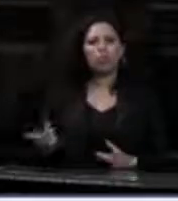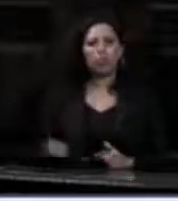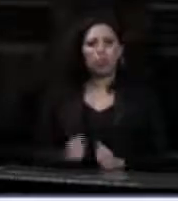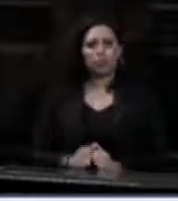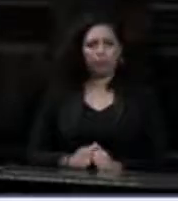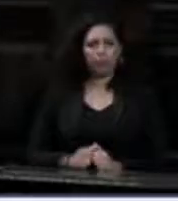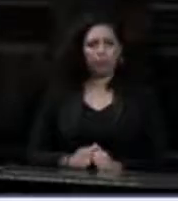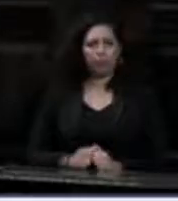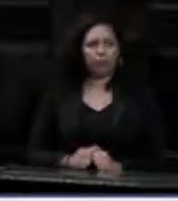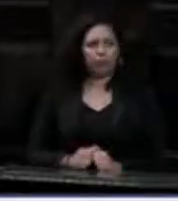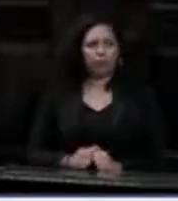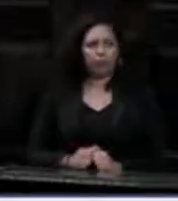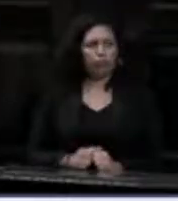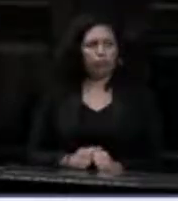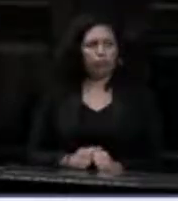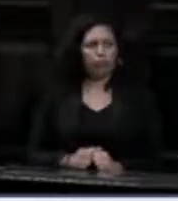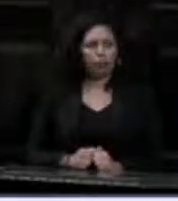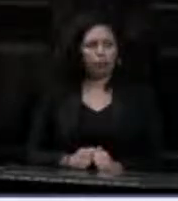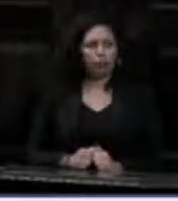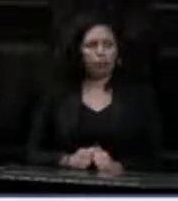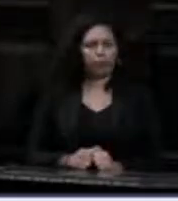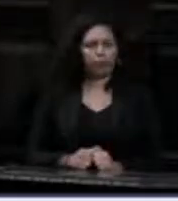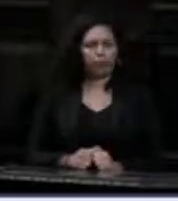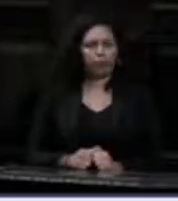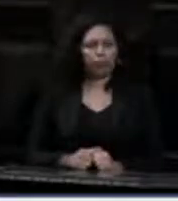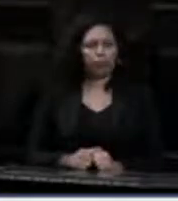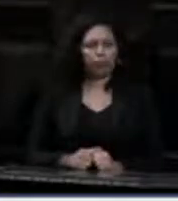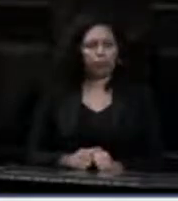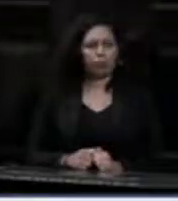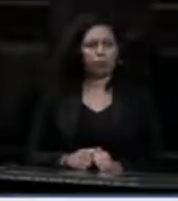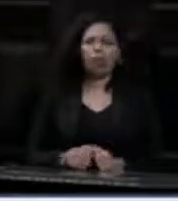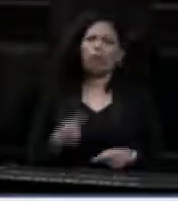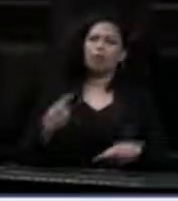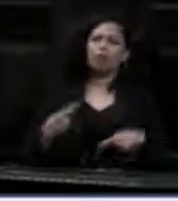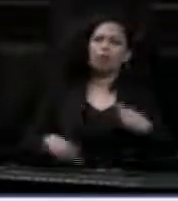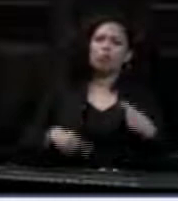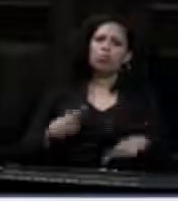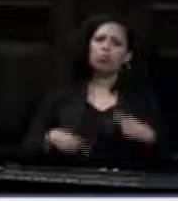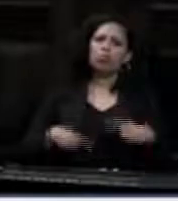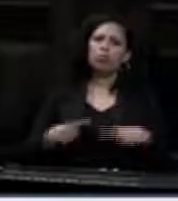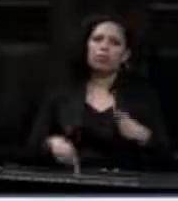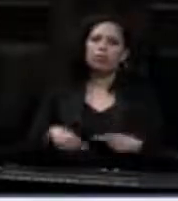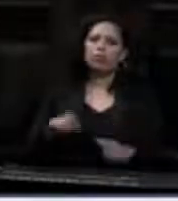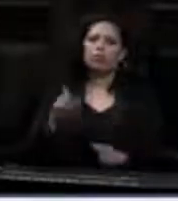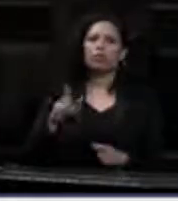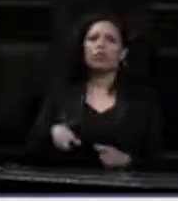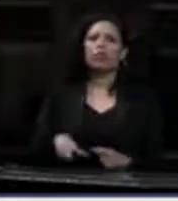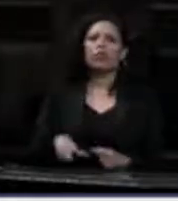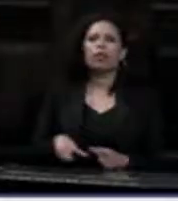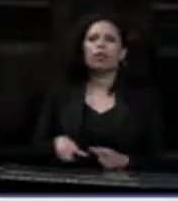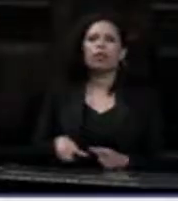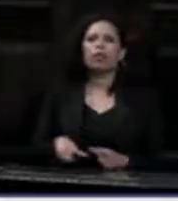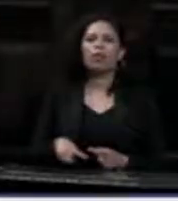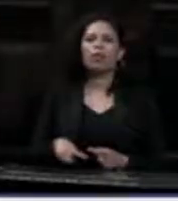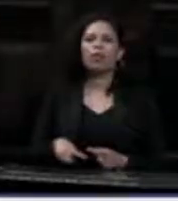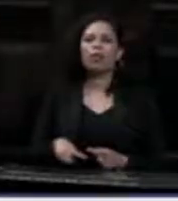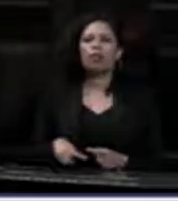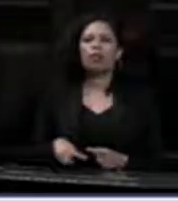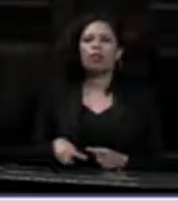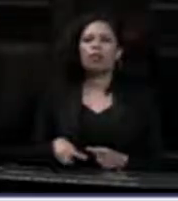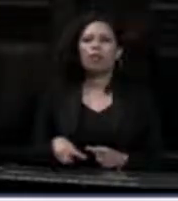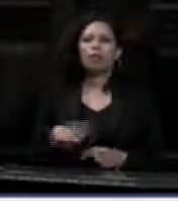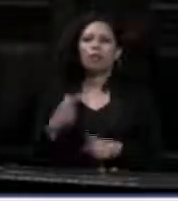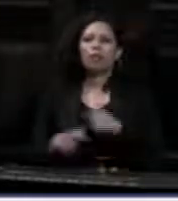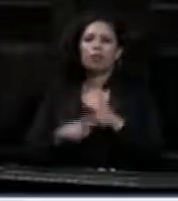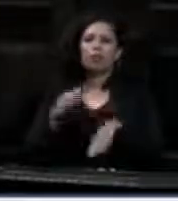Uso para o próprio umbigo, na maioria das vezes. A política é uma das atividades humanas mais bonitas que